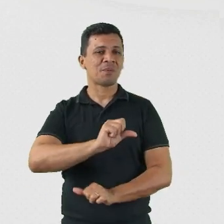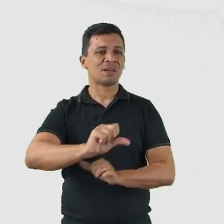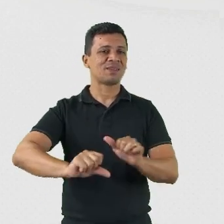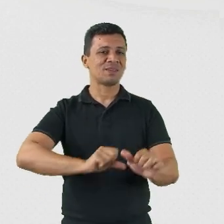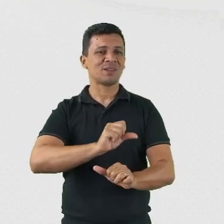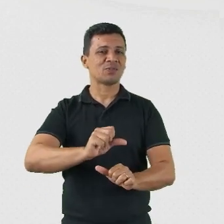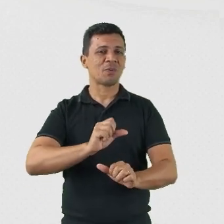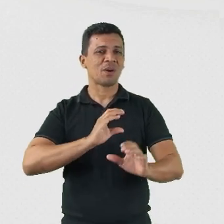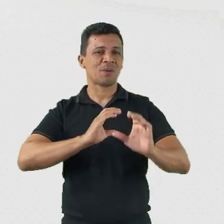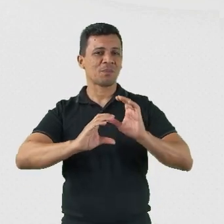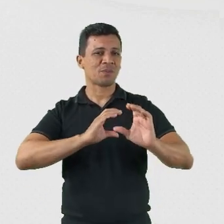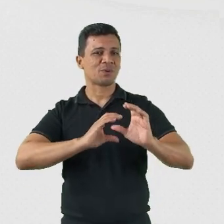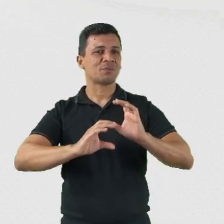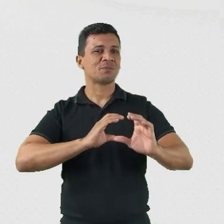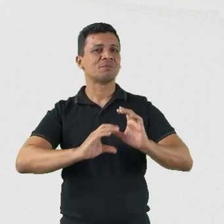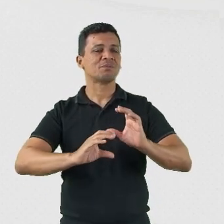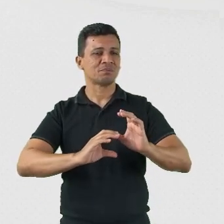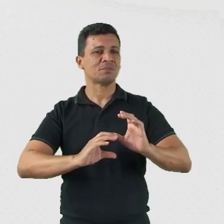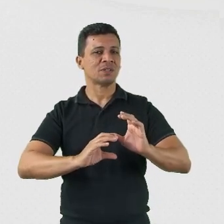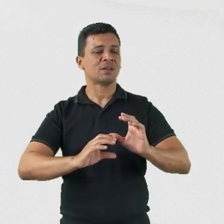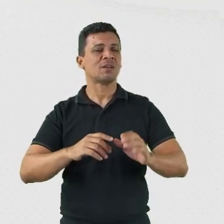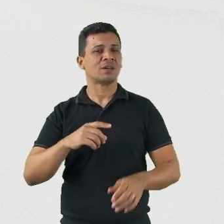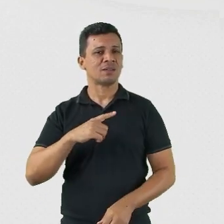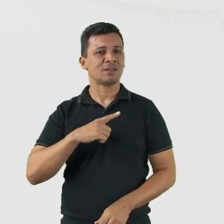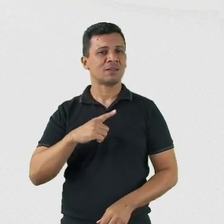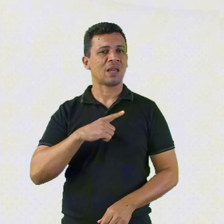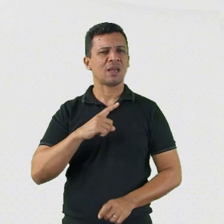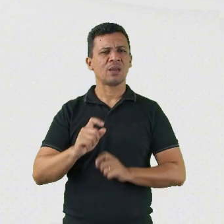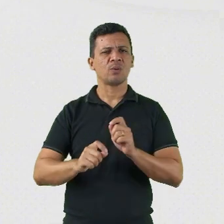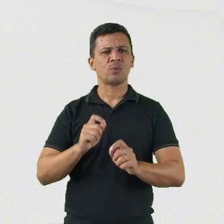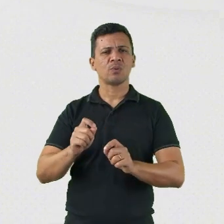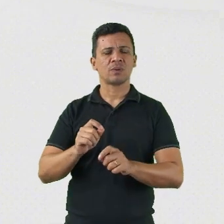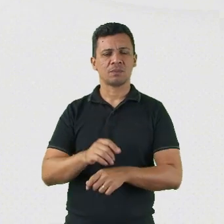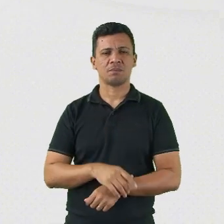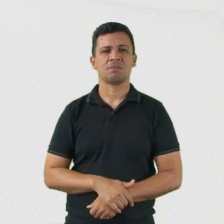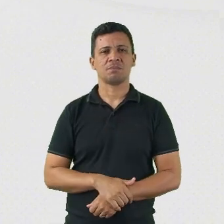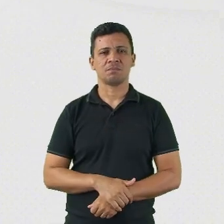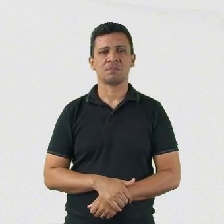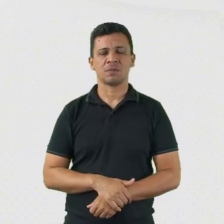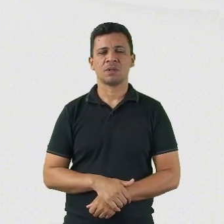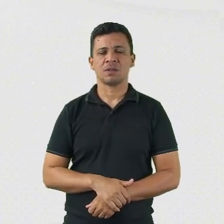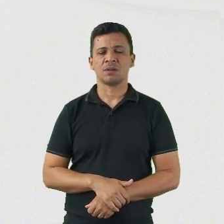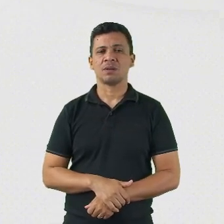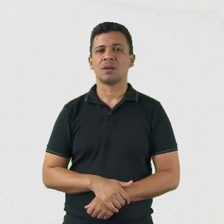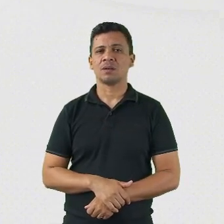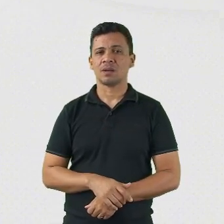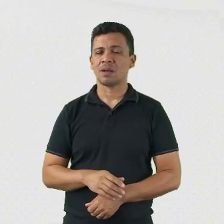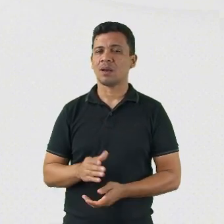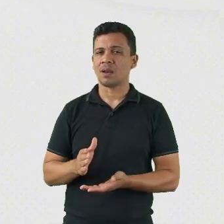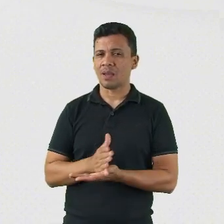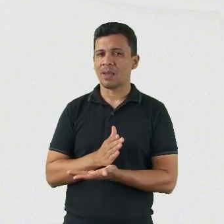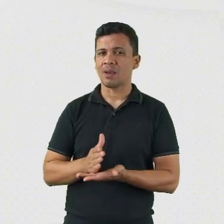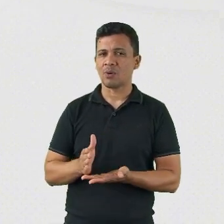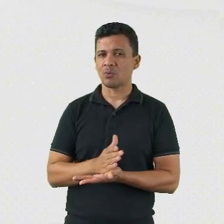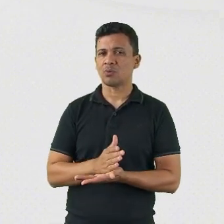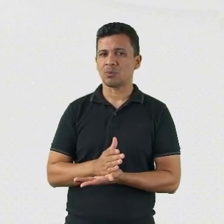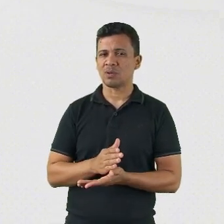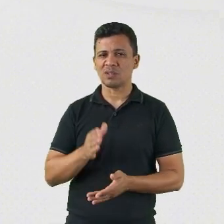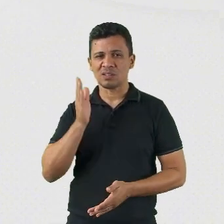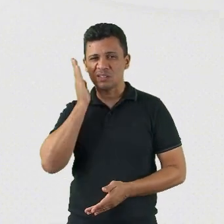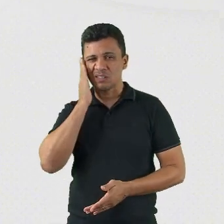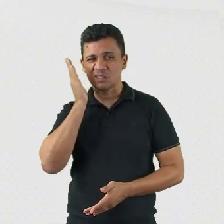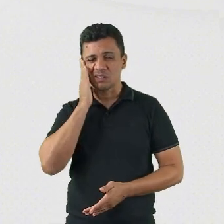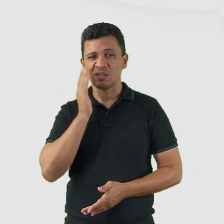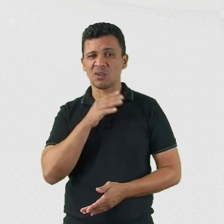a comunicação em uma maneira que pode ser interpretada como algo rude e